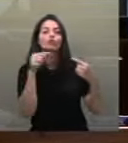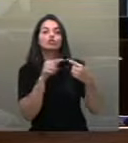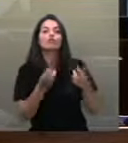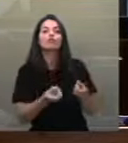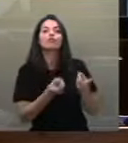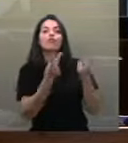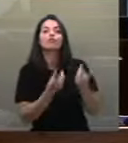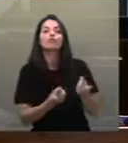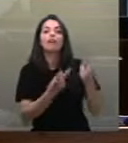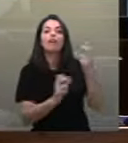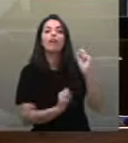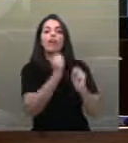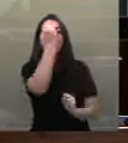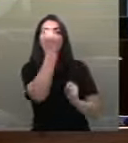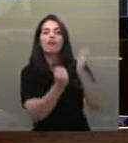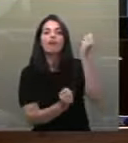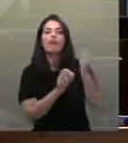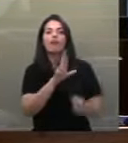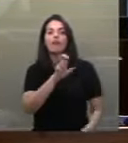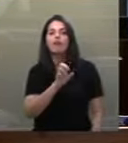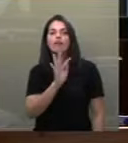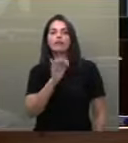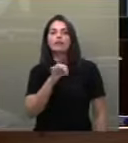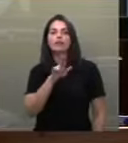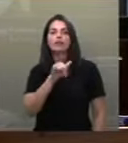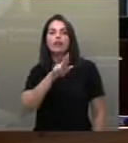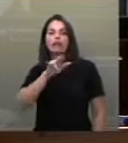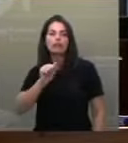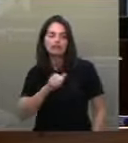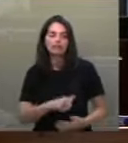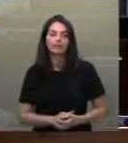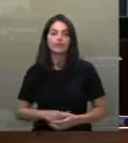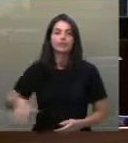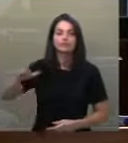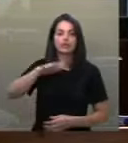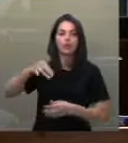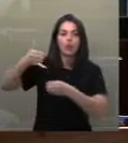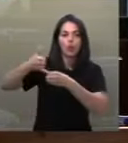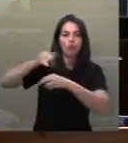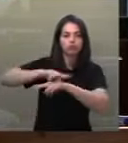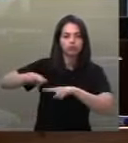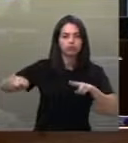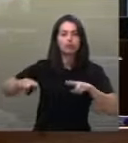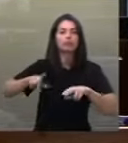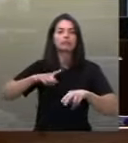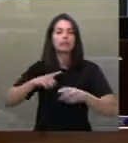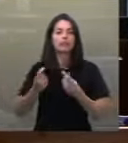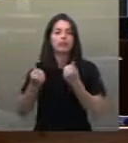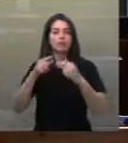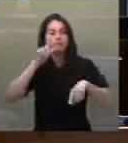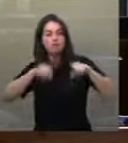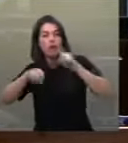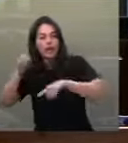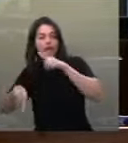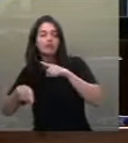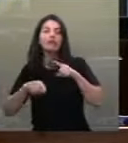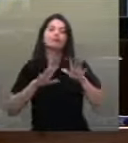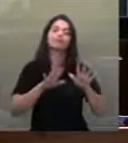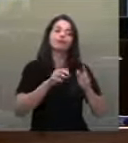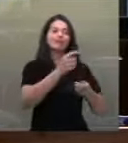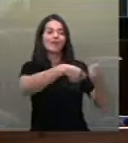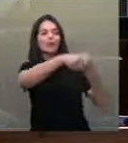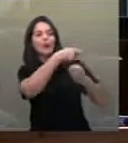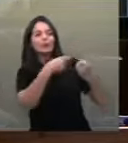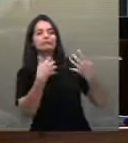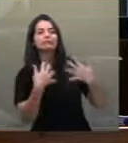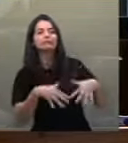refinarias. Para além do setor de combustíveis, a volatilidade dos preços prejudicaria a previsibilidade da economia e o